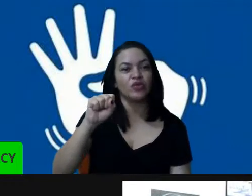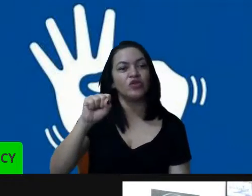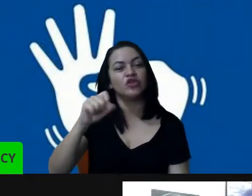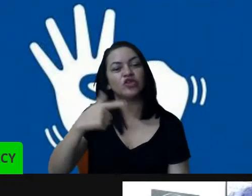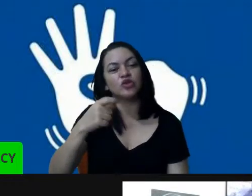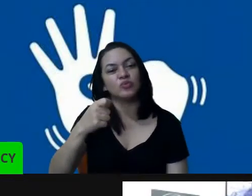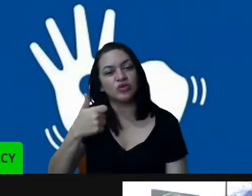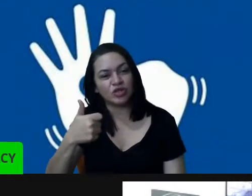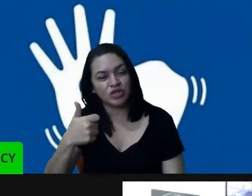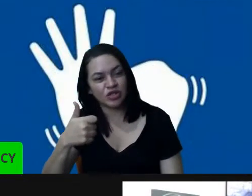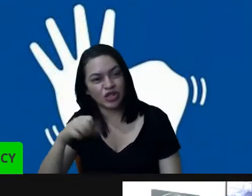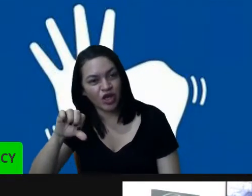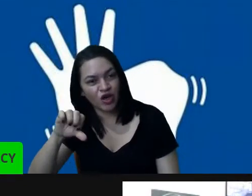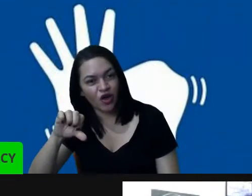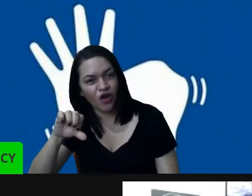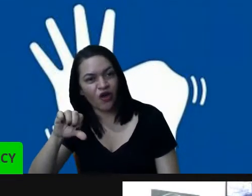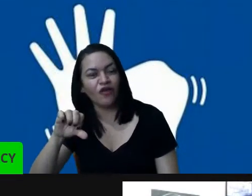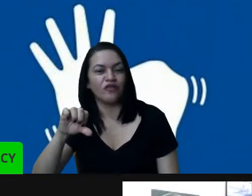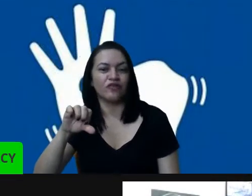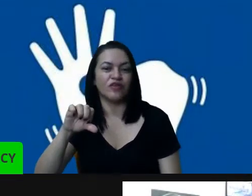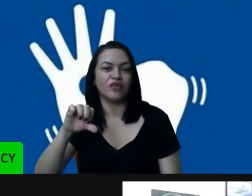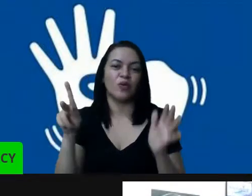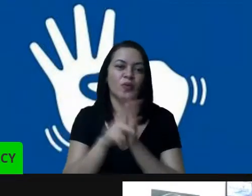governo não cumpre, Sim. tá?